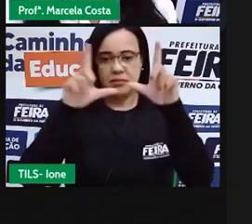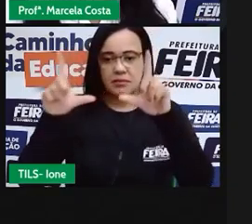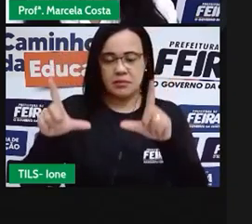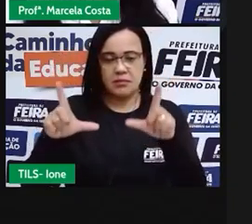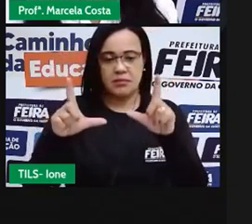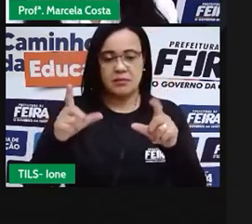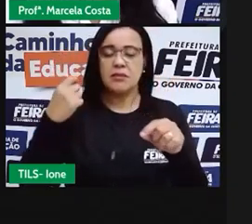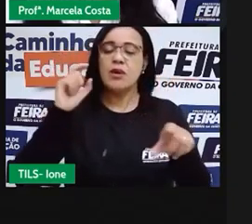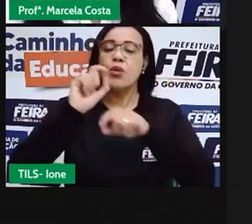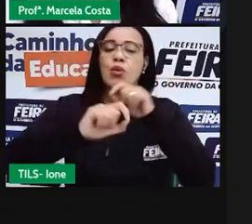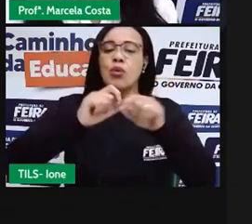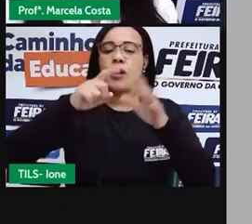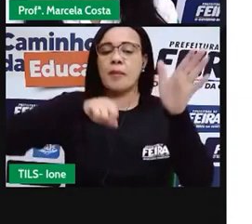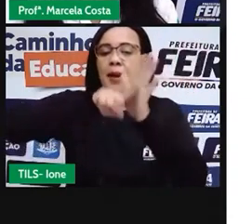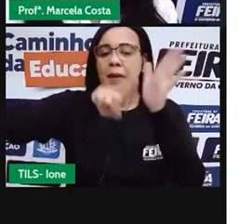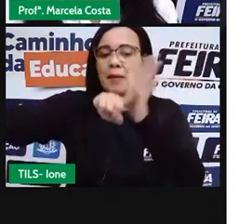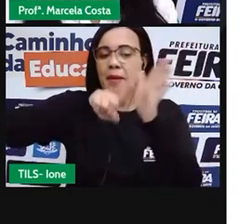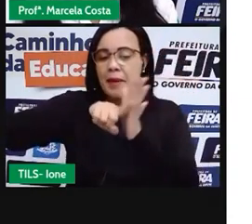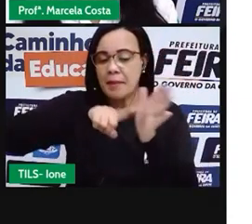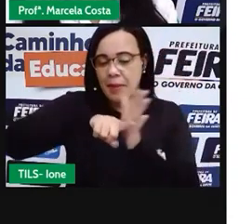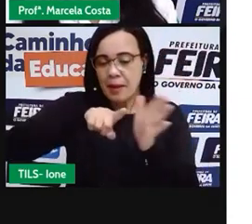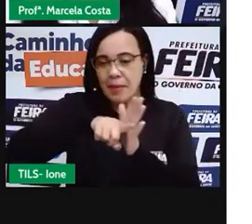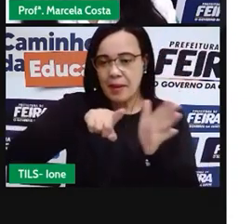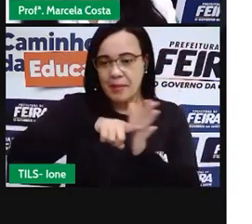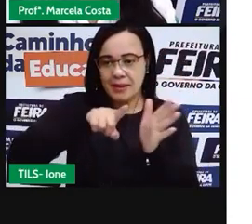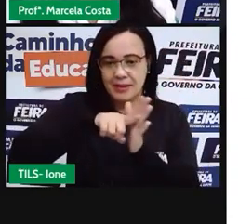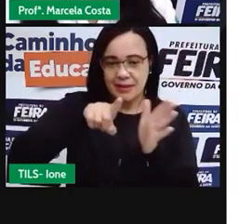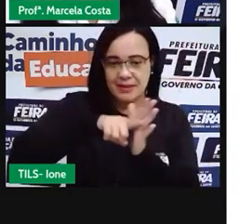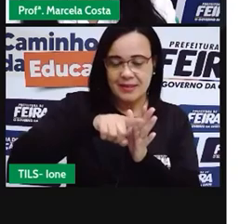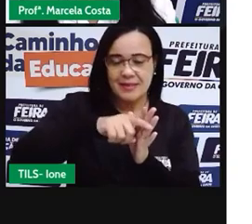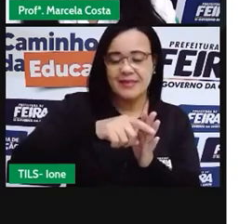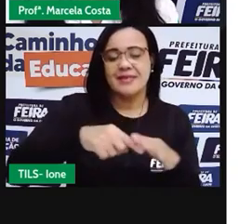o jogo de figuras geométricas planas.